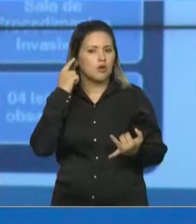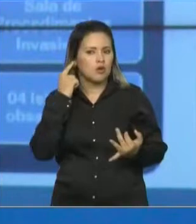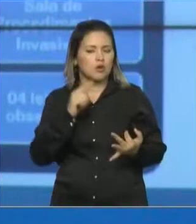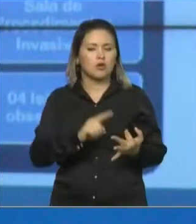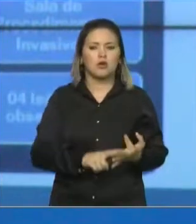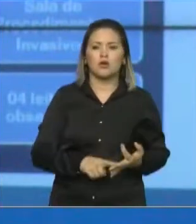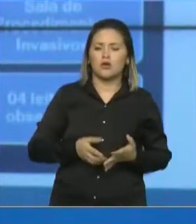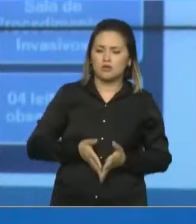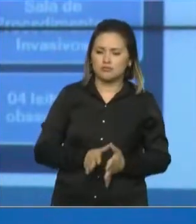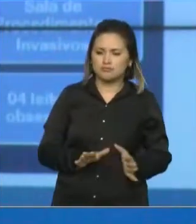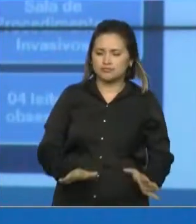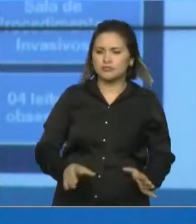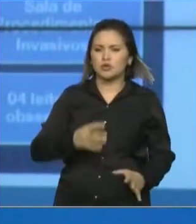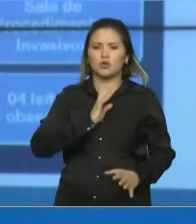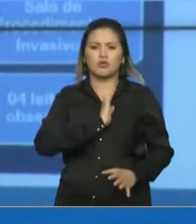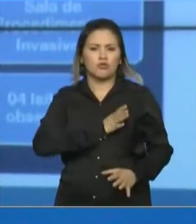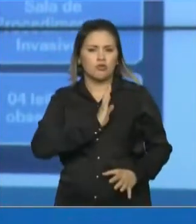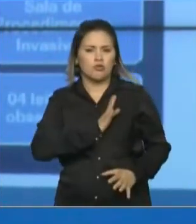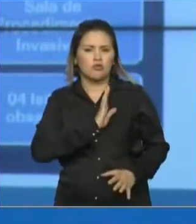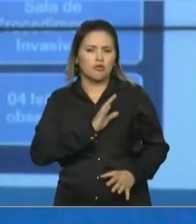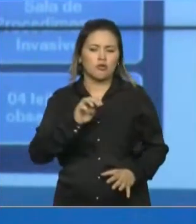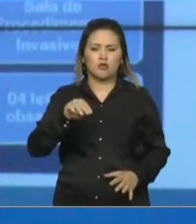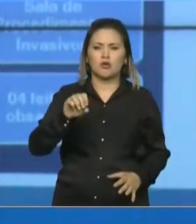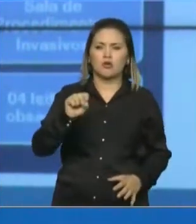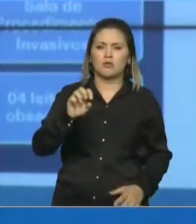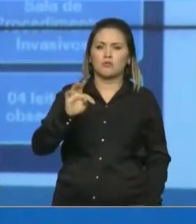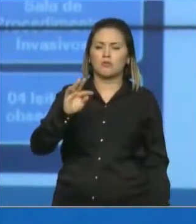obstetrícia, mastologia, cirurgia geral,